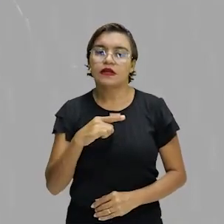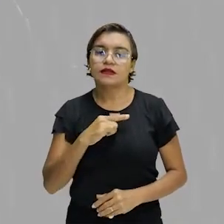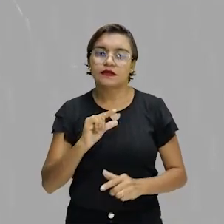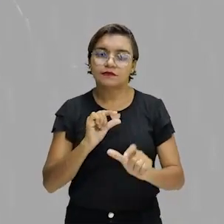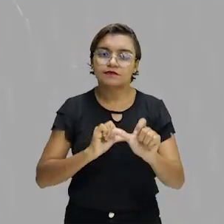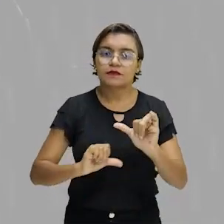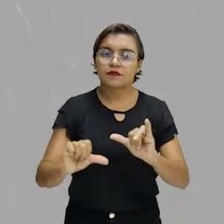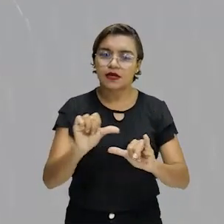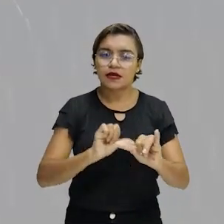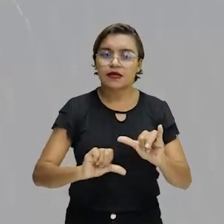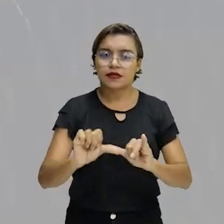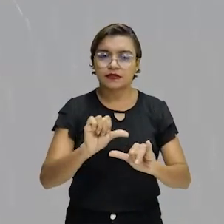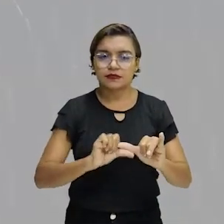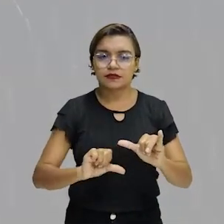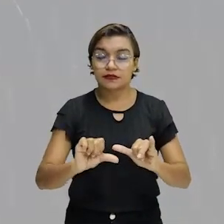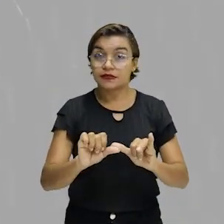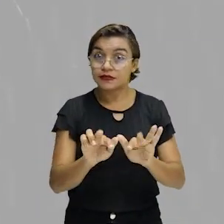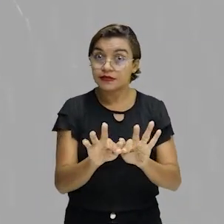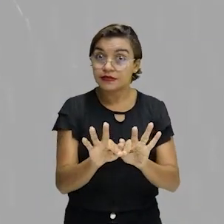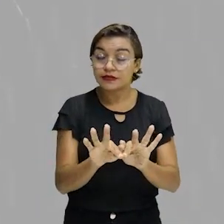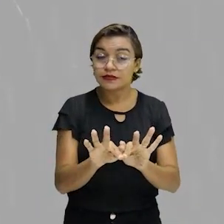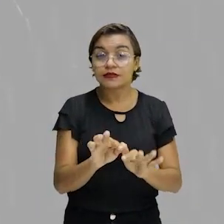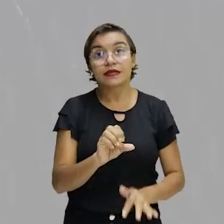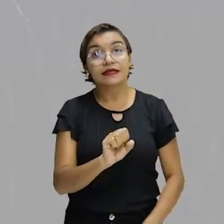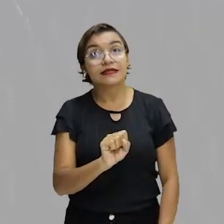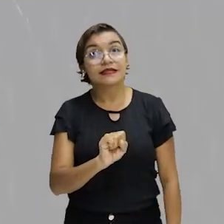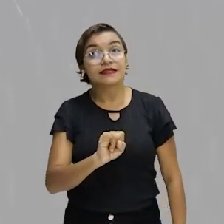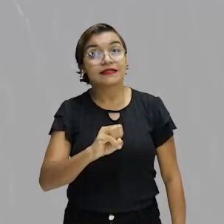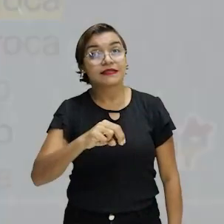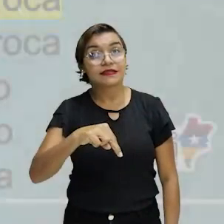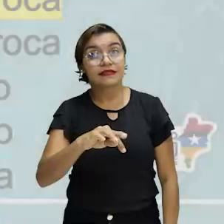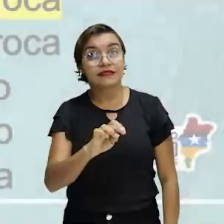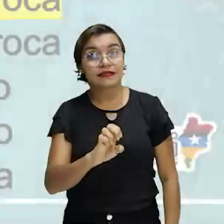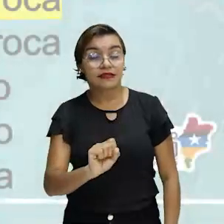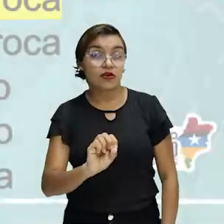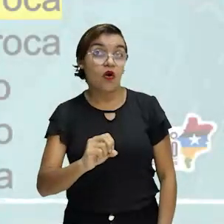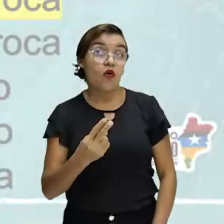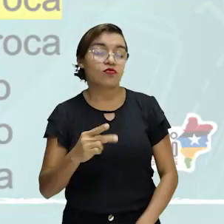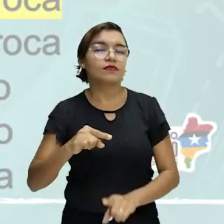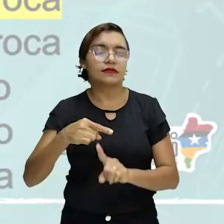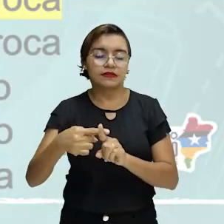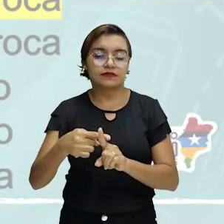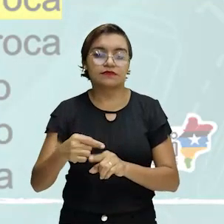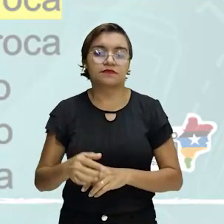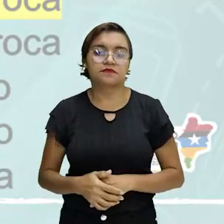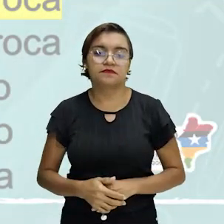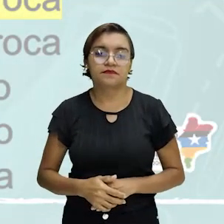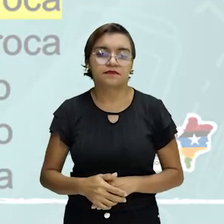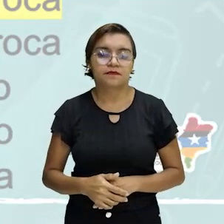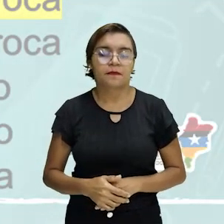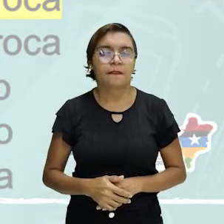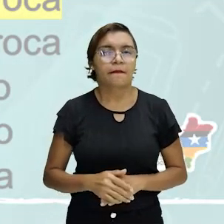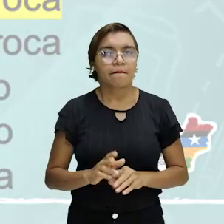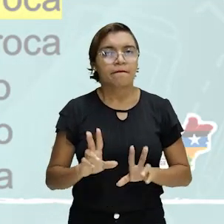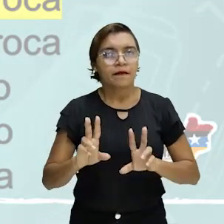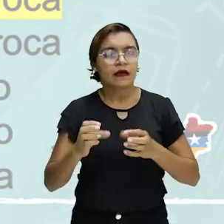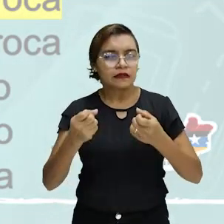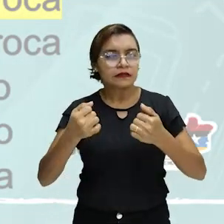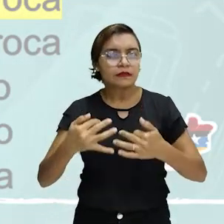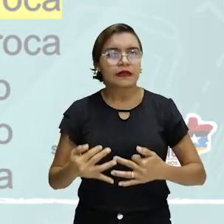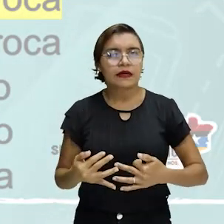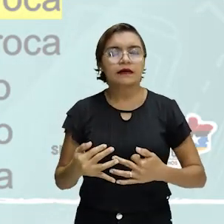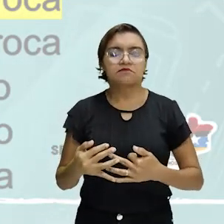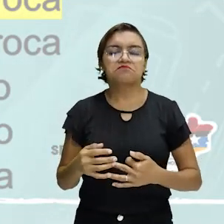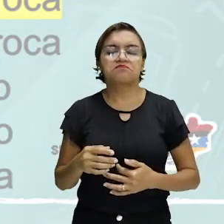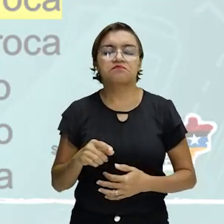reação de síntese ou adição Beleza só um parêntese aqui turma